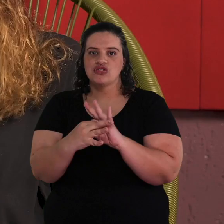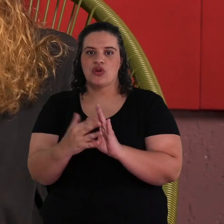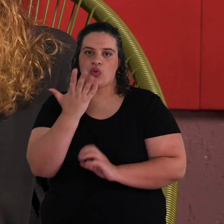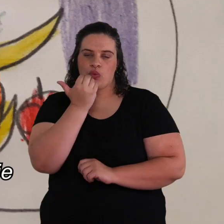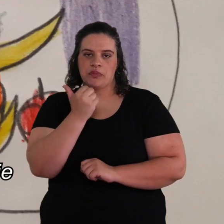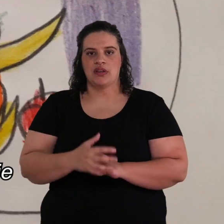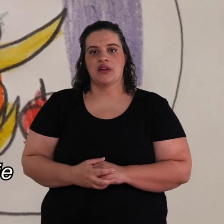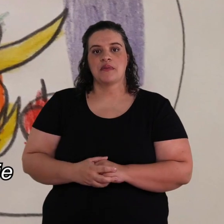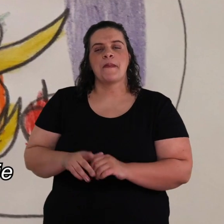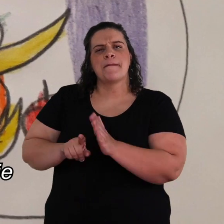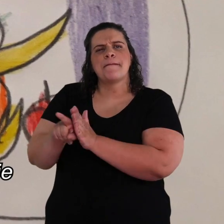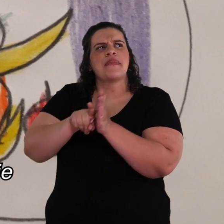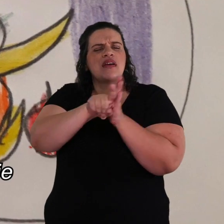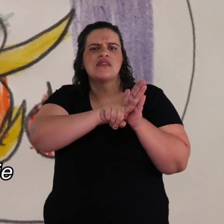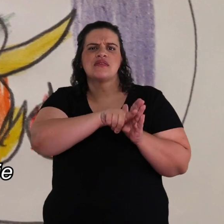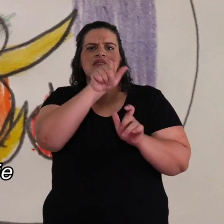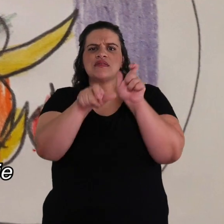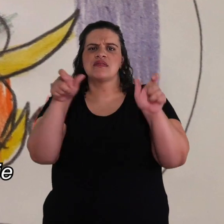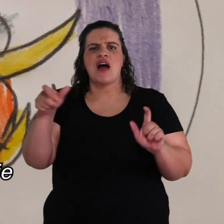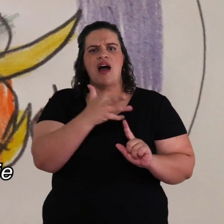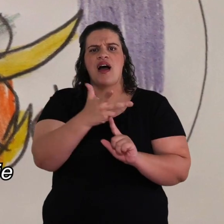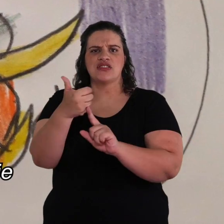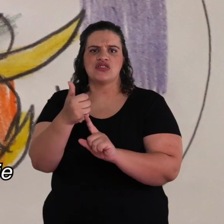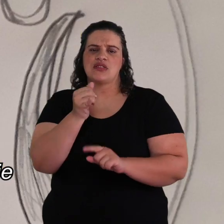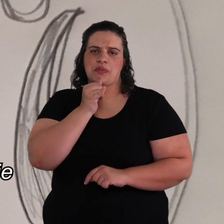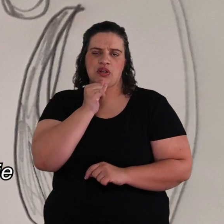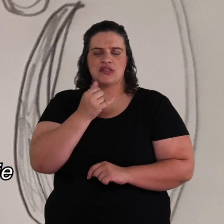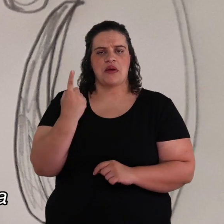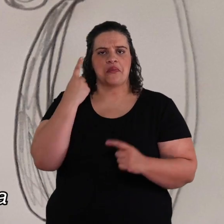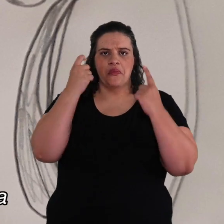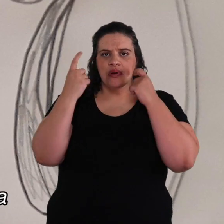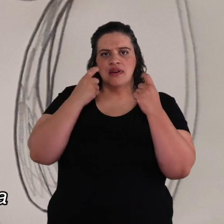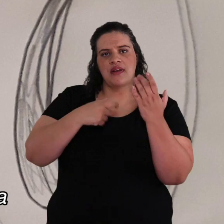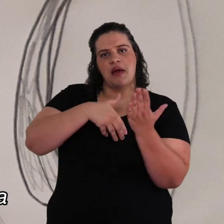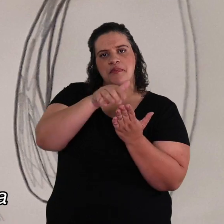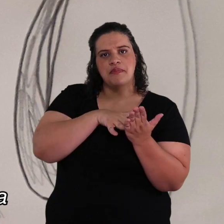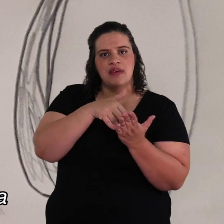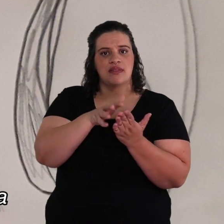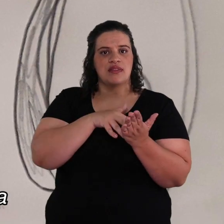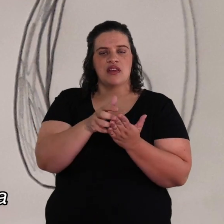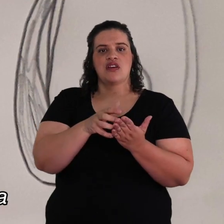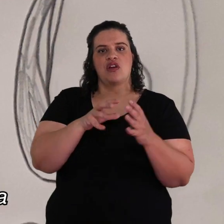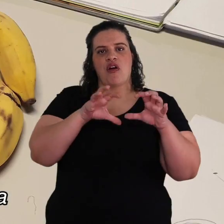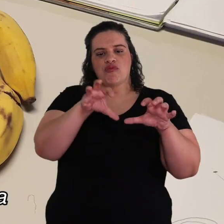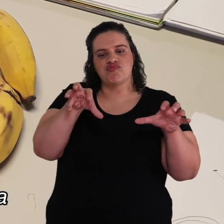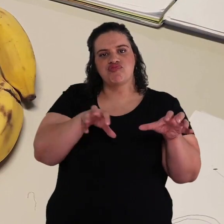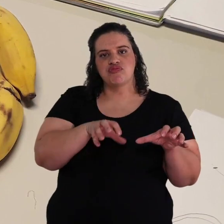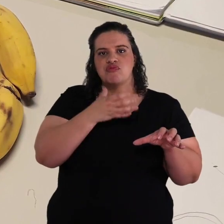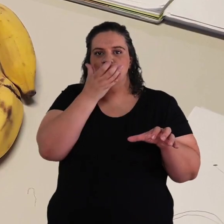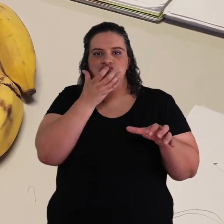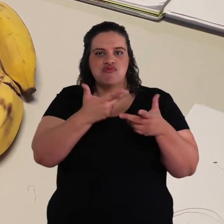arte e a comida, né? Então a gente pesquisa uma série de artistas que, por exemplo, criam pinturas de natureza